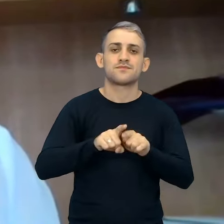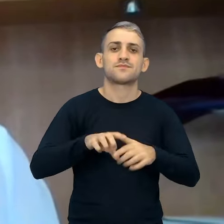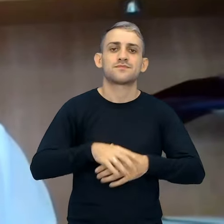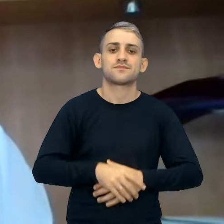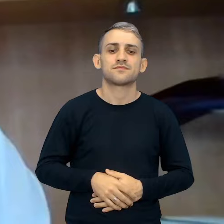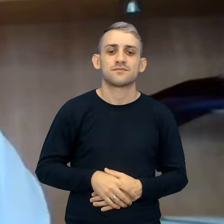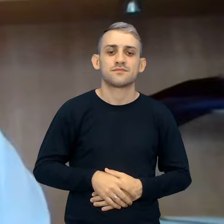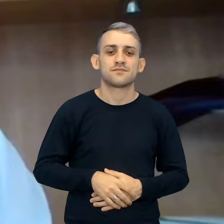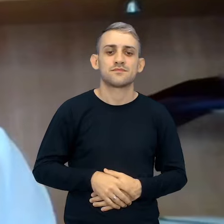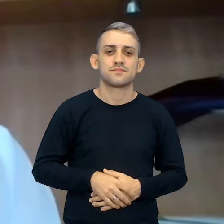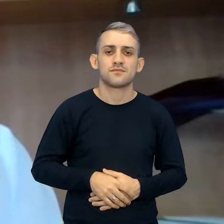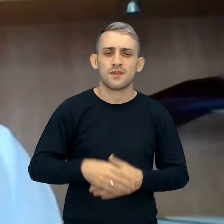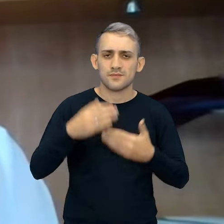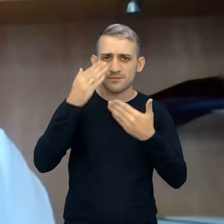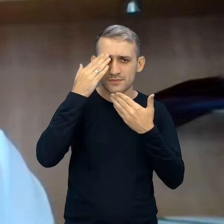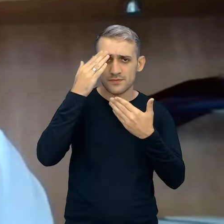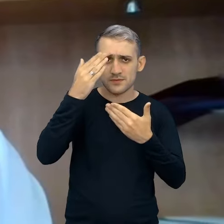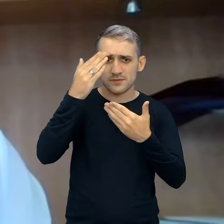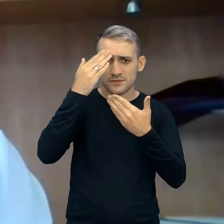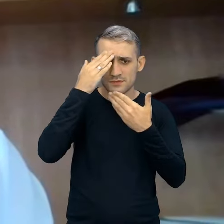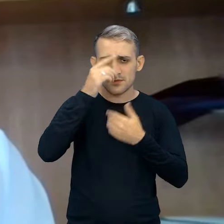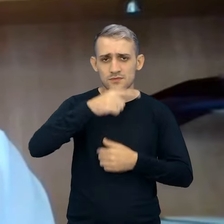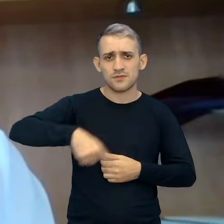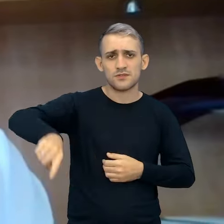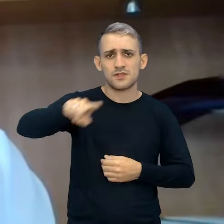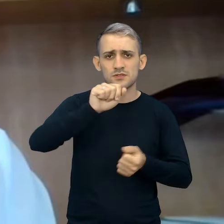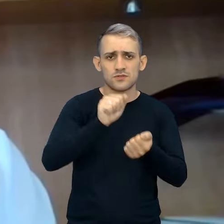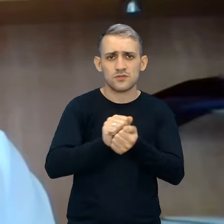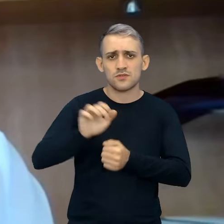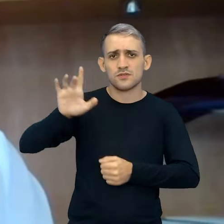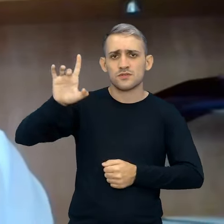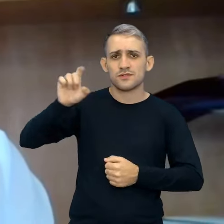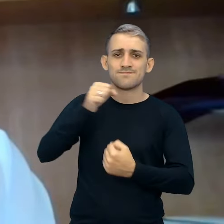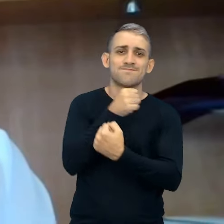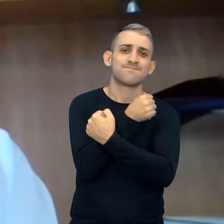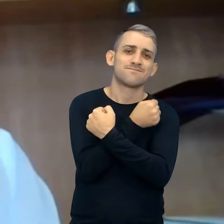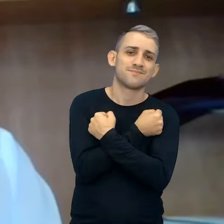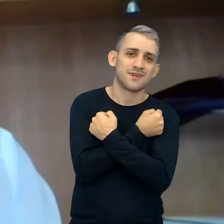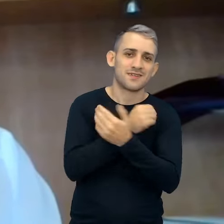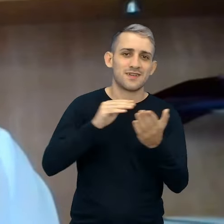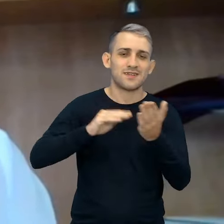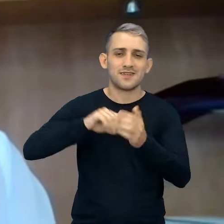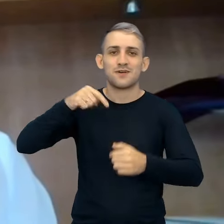ok? Muitíssimo obrigada, fiquem todos com Deus, um grande abraço